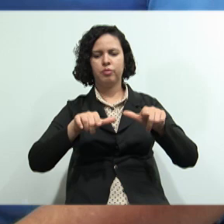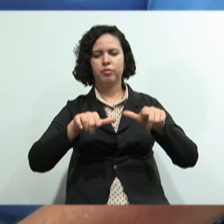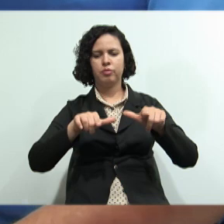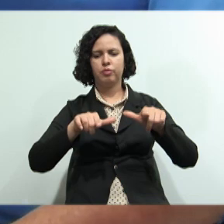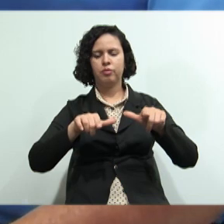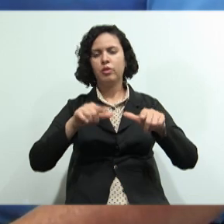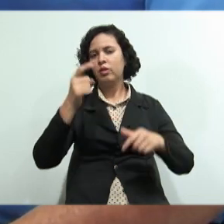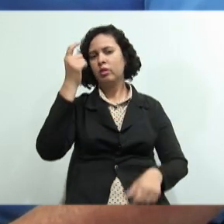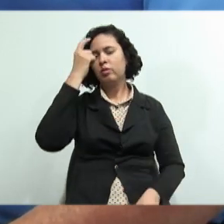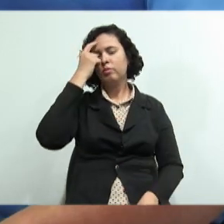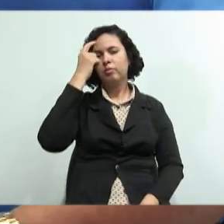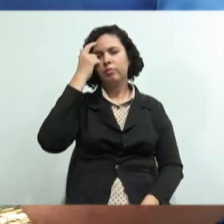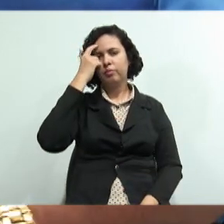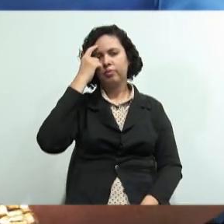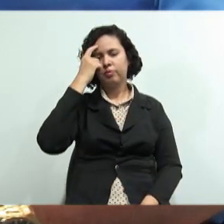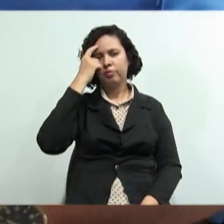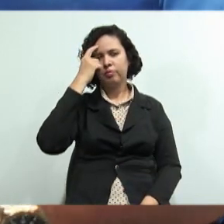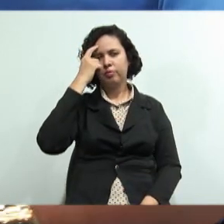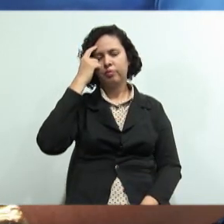pensando